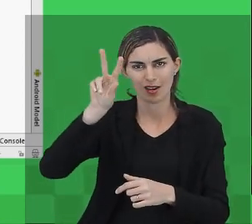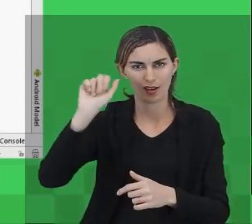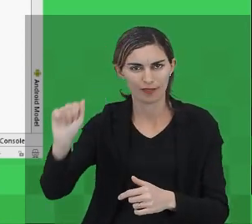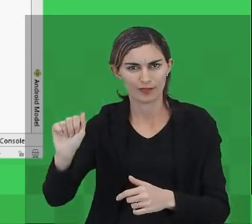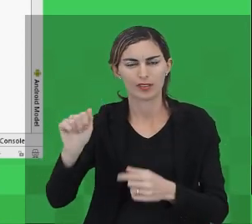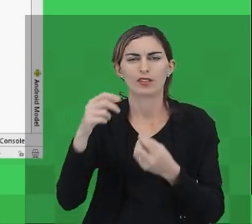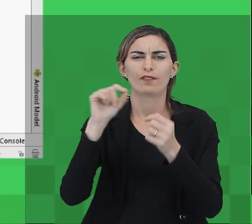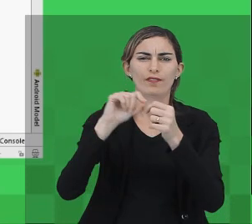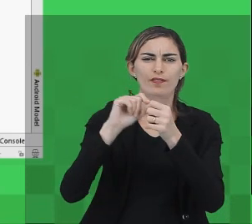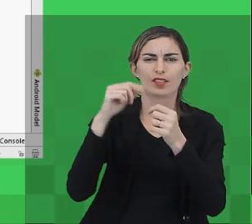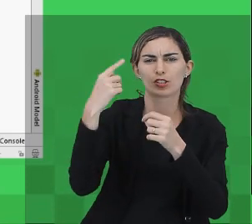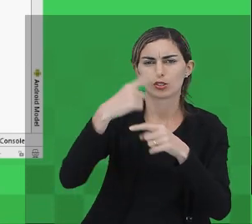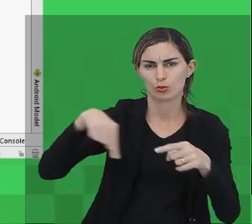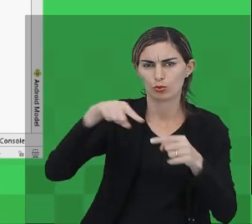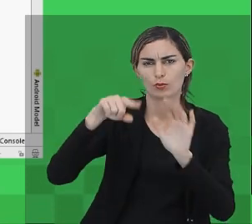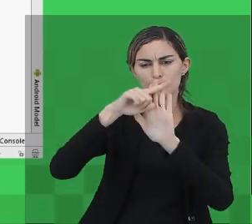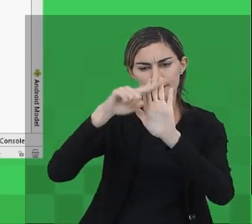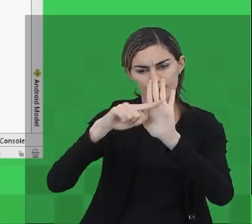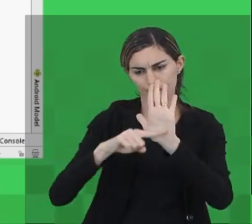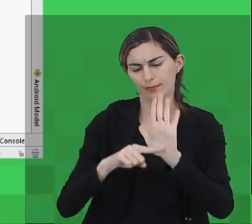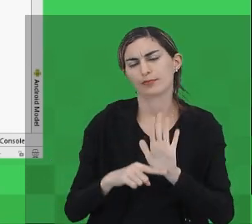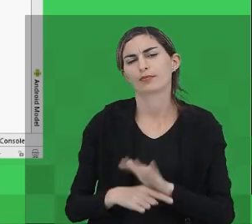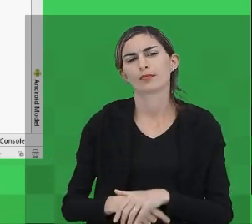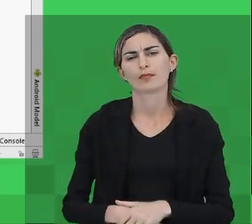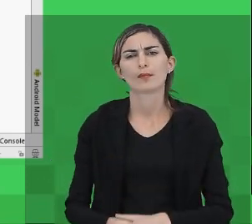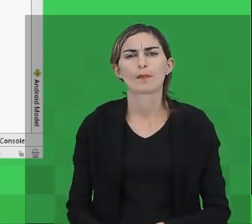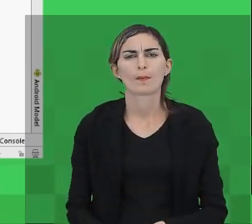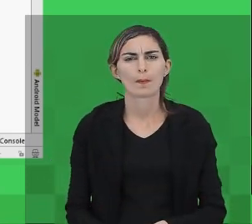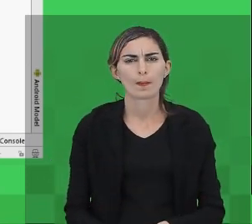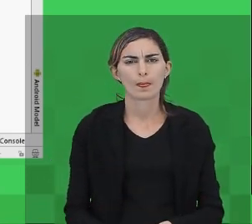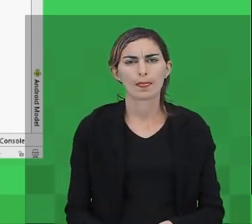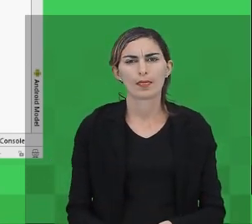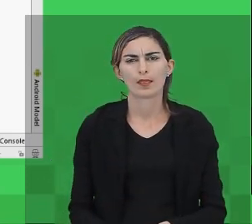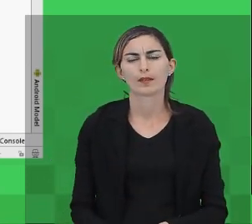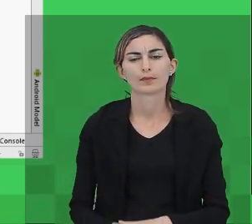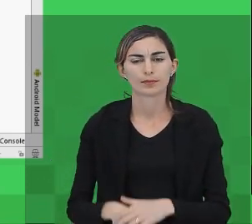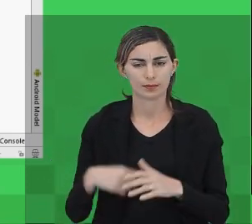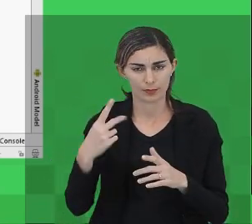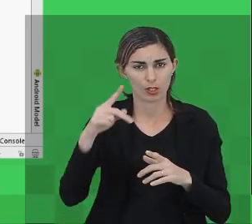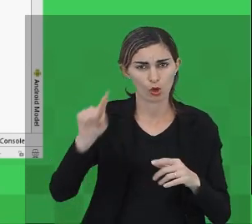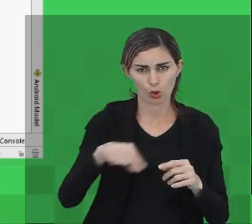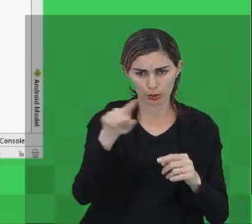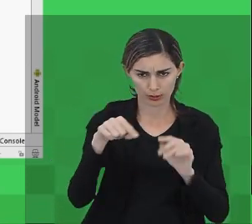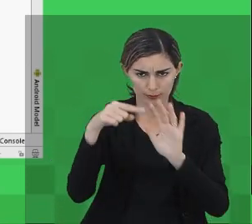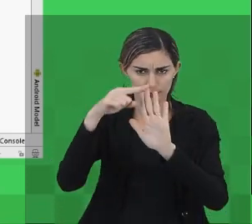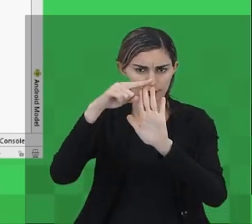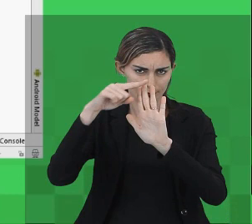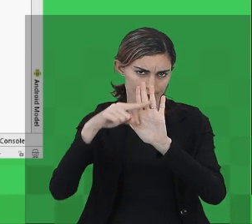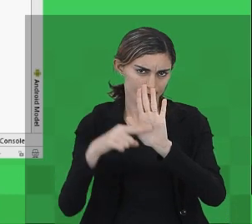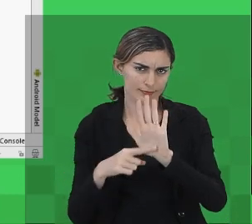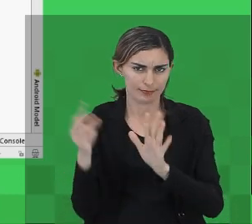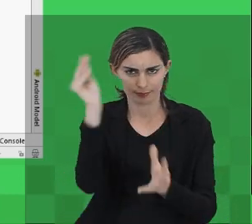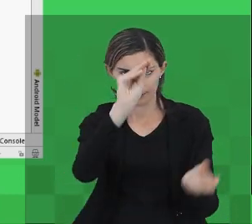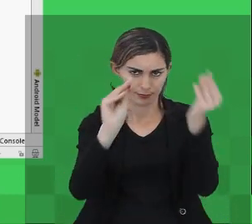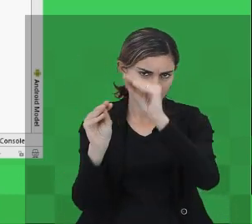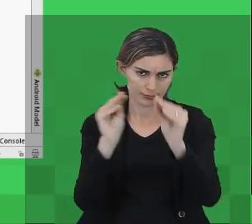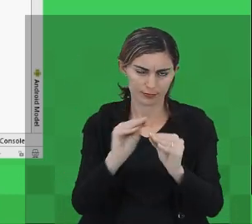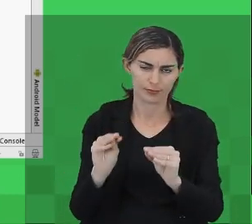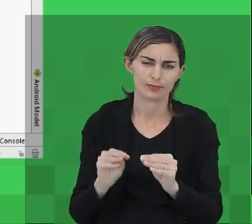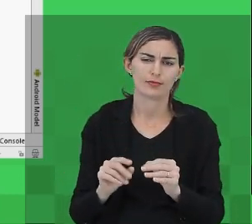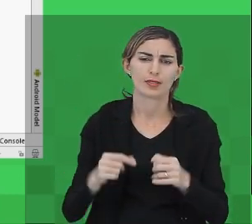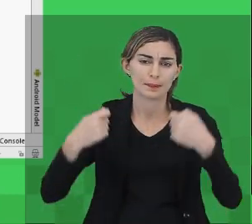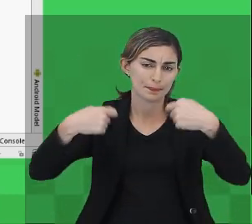mainActivity.java, que é onde vamos fazer a nossa programação. Para rodar a